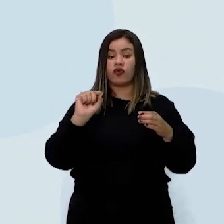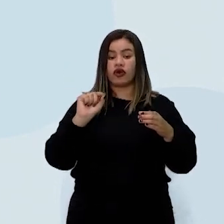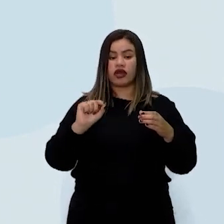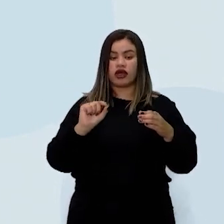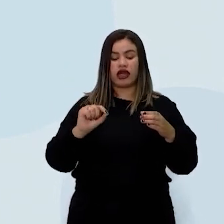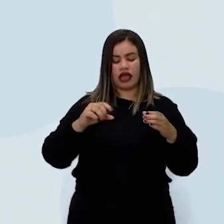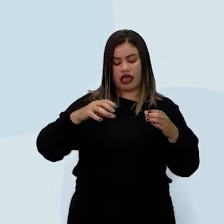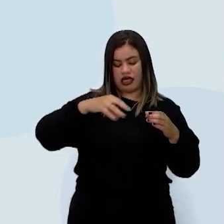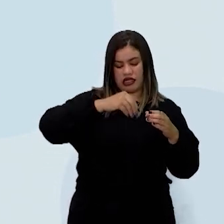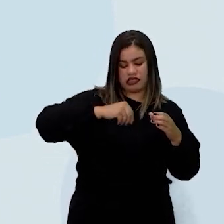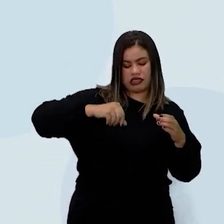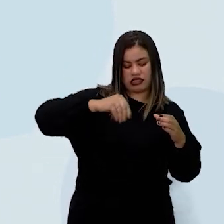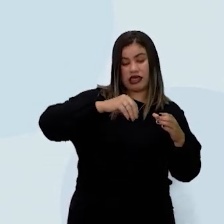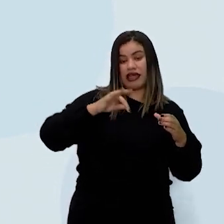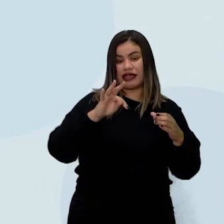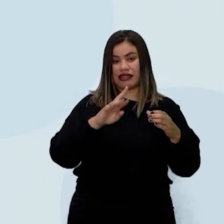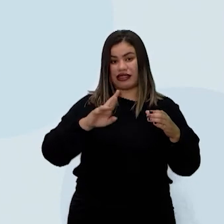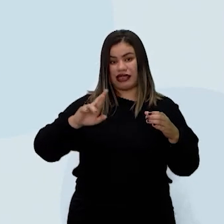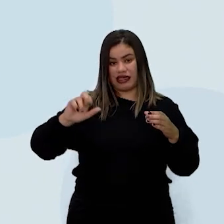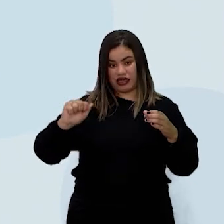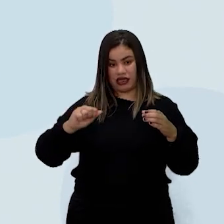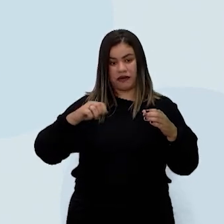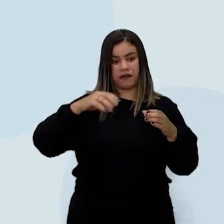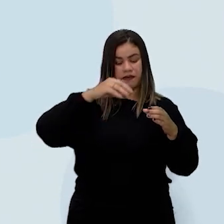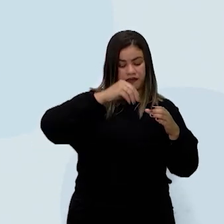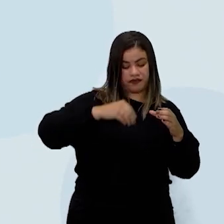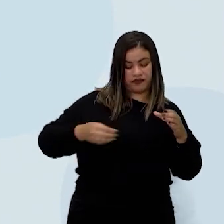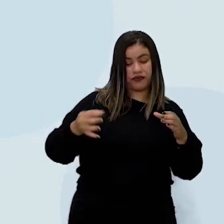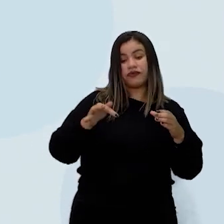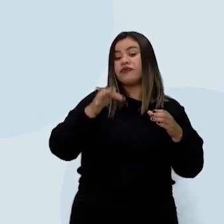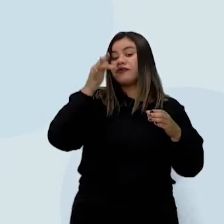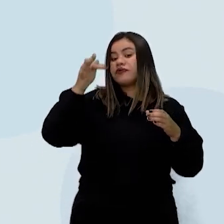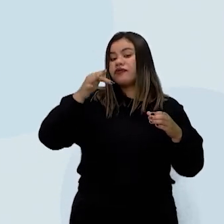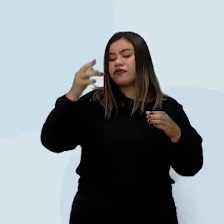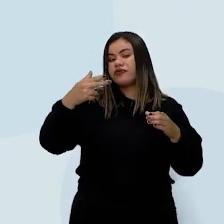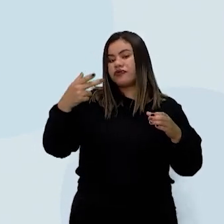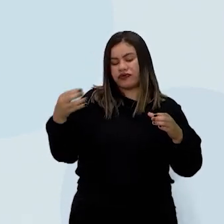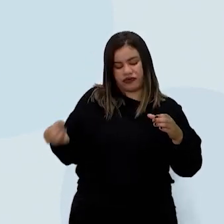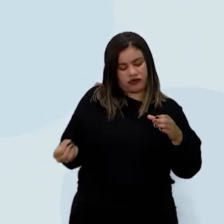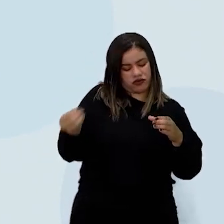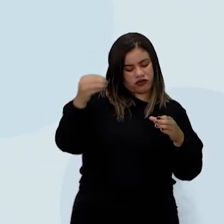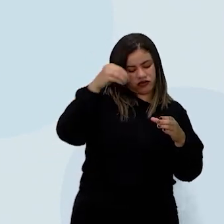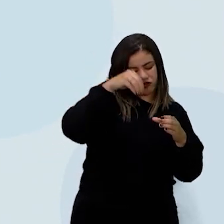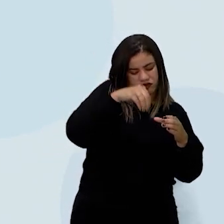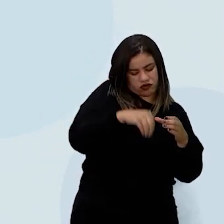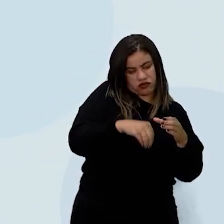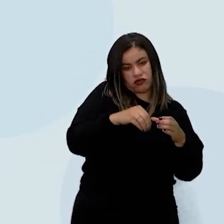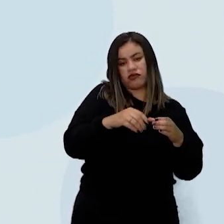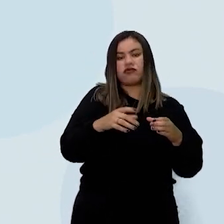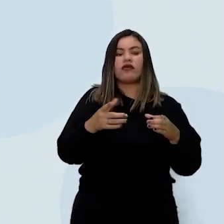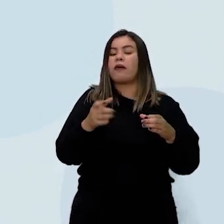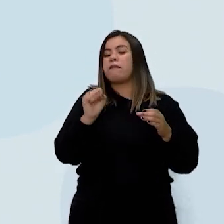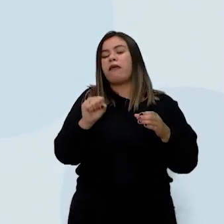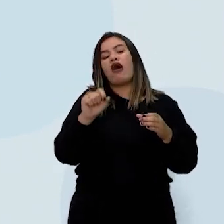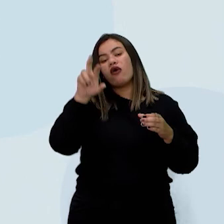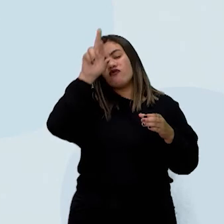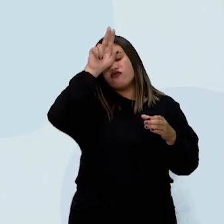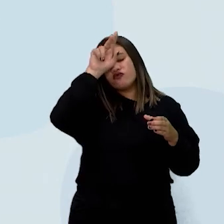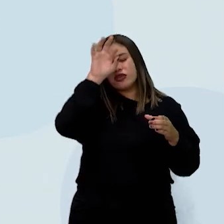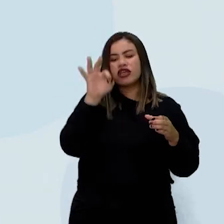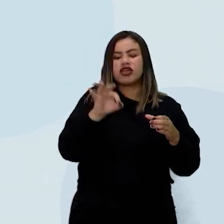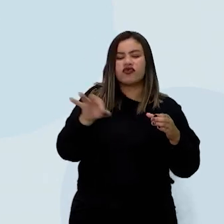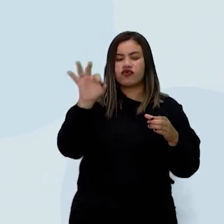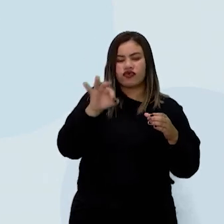areia, a terra. E em cima da terra, a planta. Você pode colocar também um organismo ali. Você pode colocar uma formiguinha, uma joaninha. Você